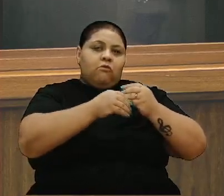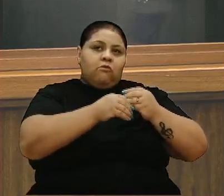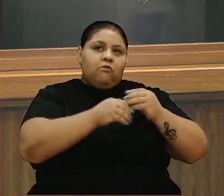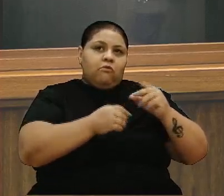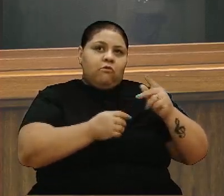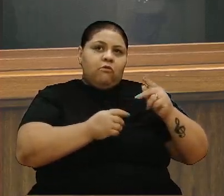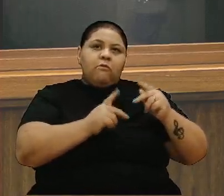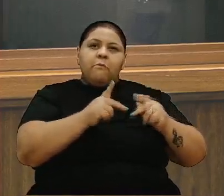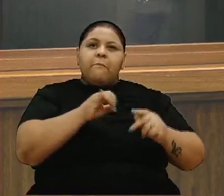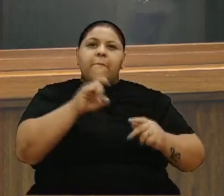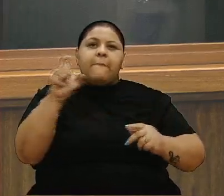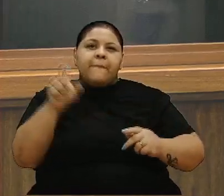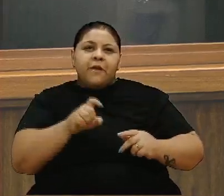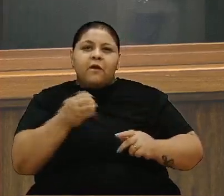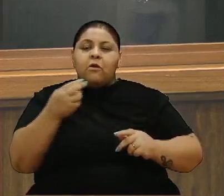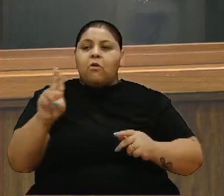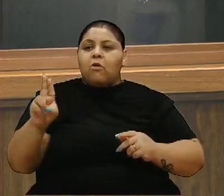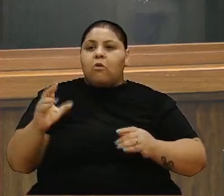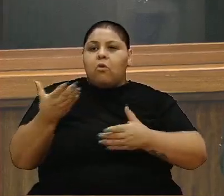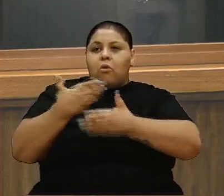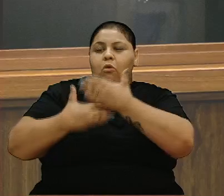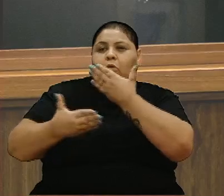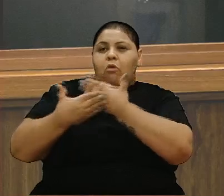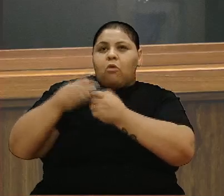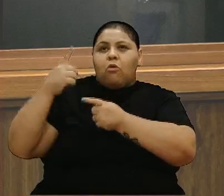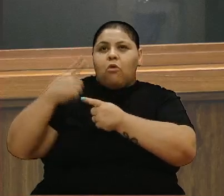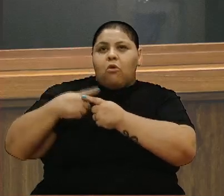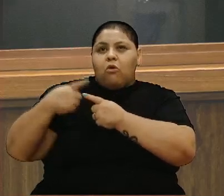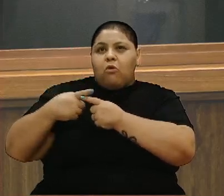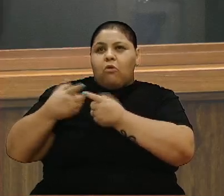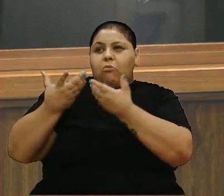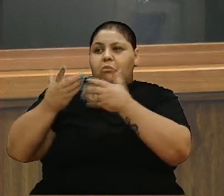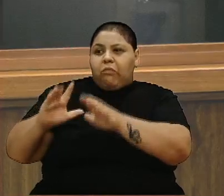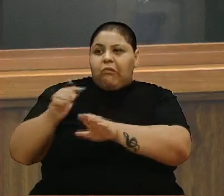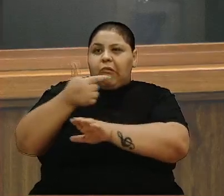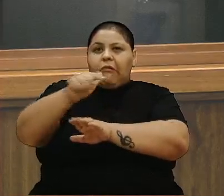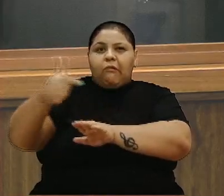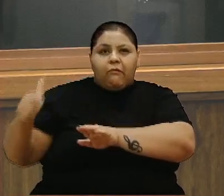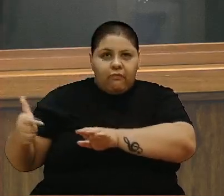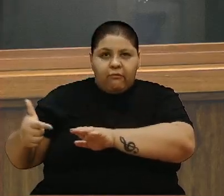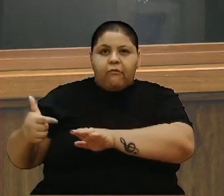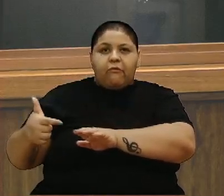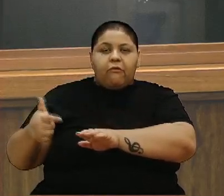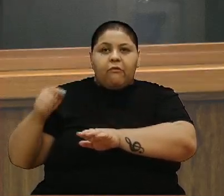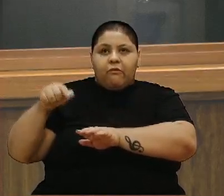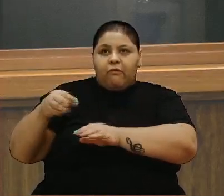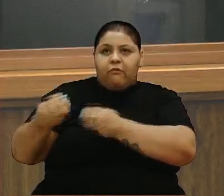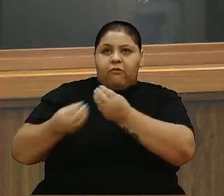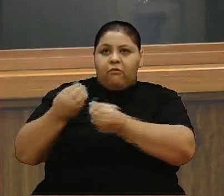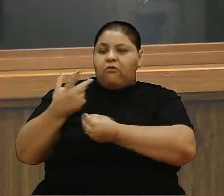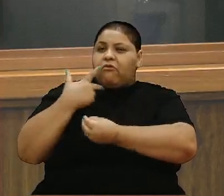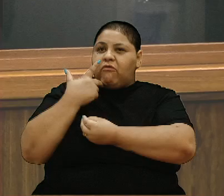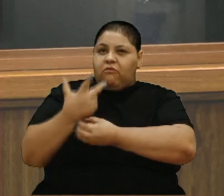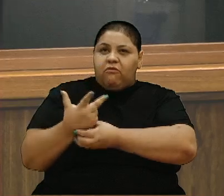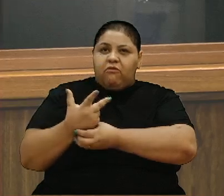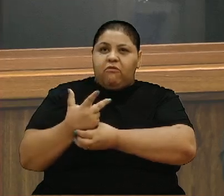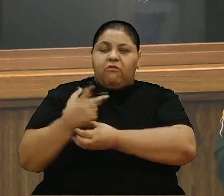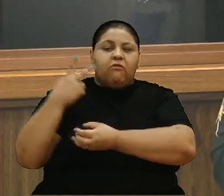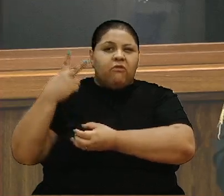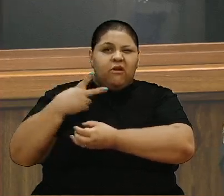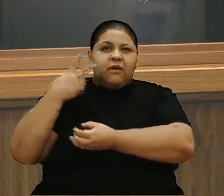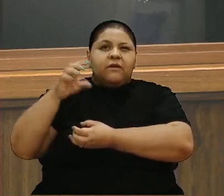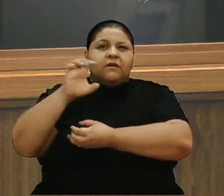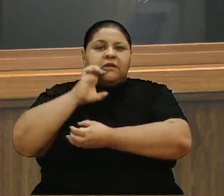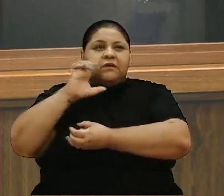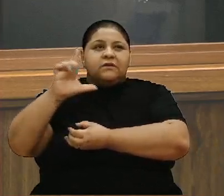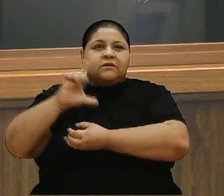está resolvido, ou tudo foi por causa das contrapartidas. Grande parte aqui, como bem falou a vereadora Estela,